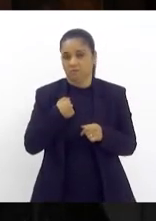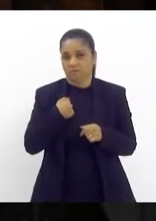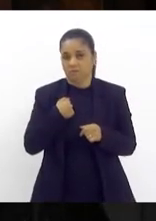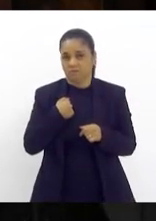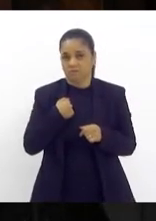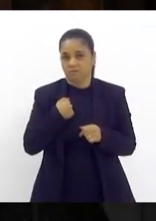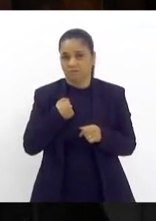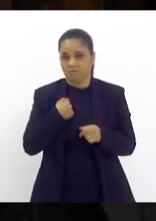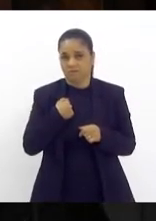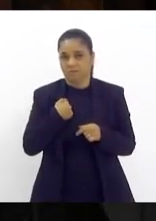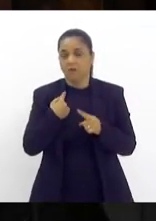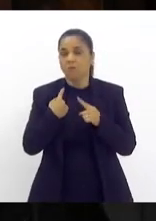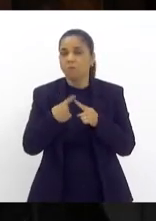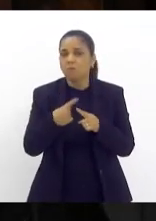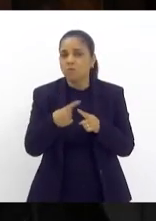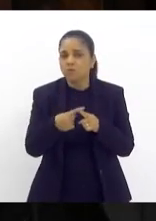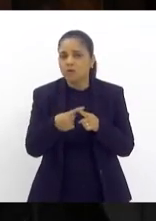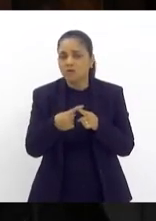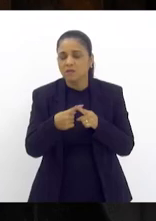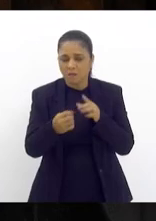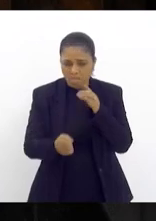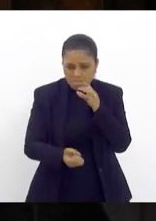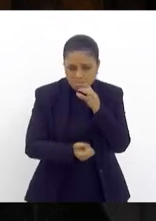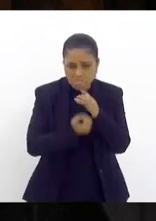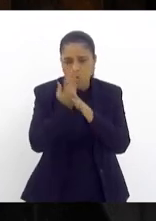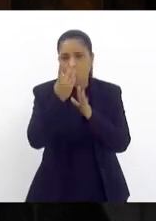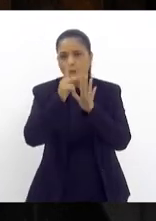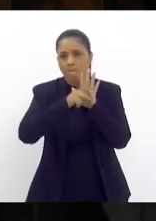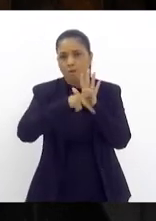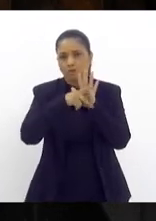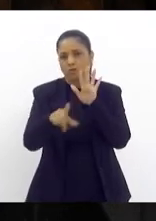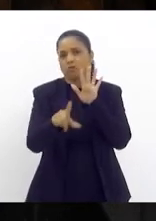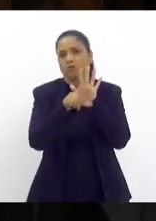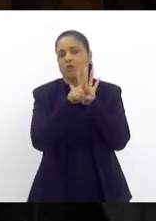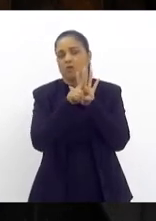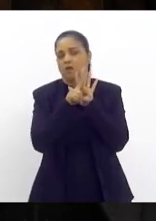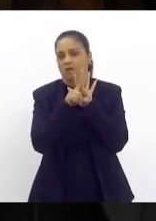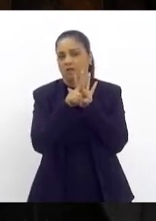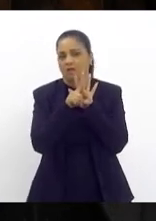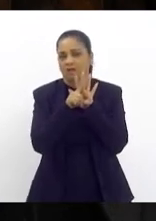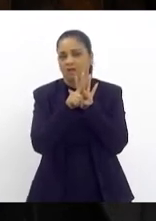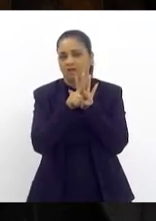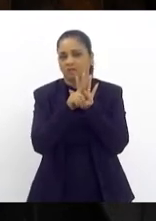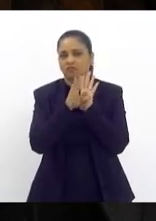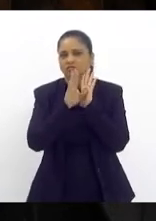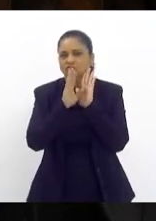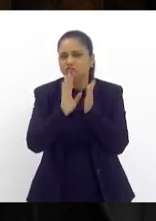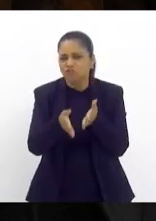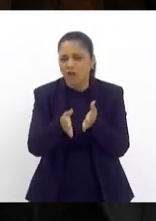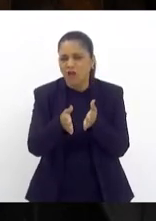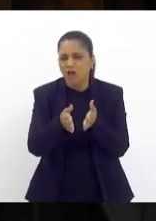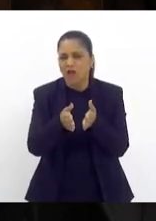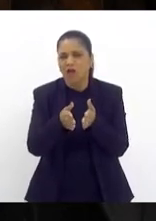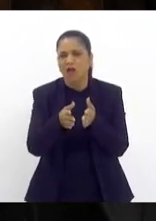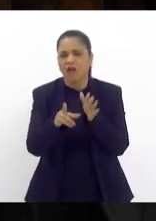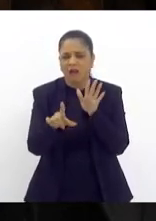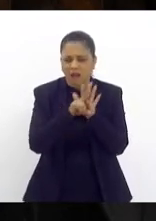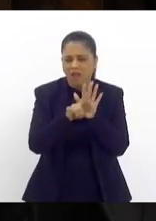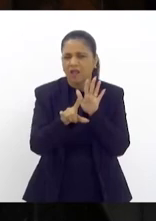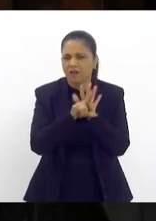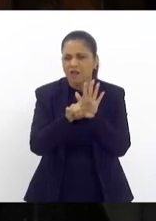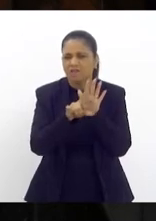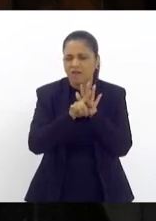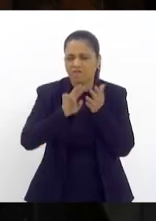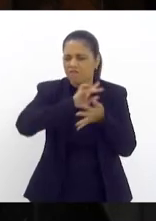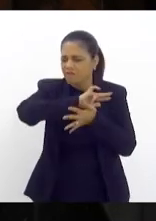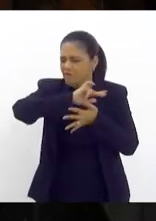Por que será que a gente precisa apresentar tantos projetos de leis, se nós já temos tantas leis? Por que